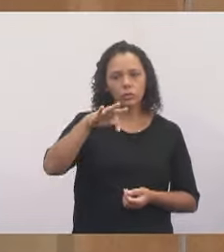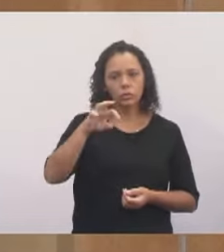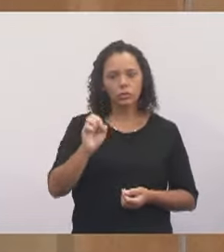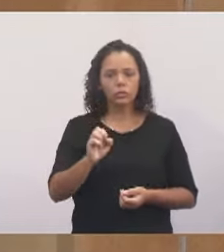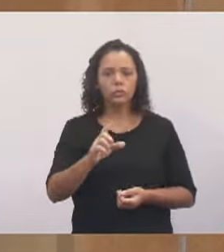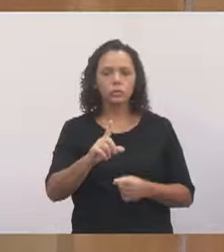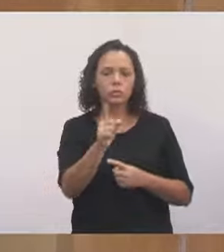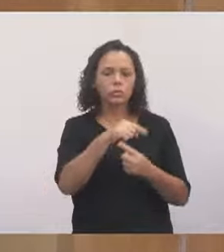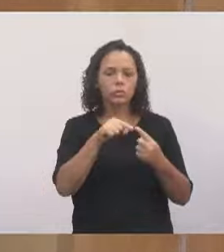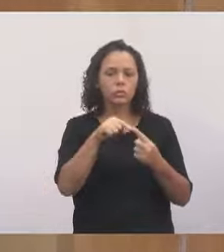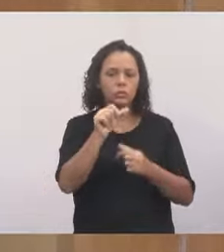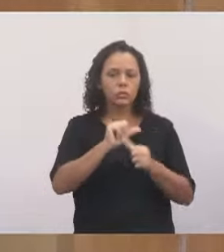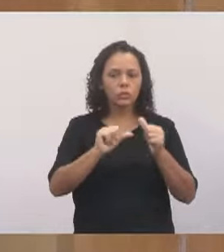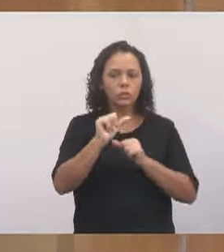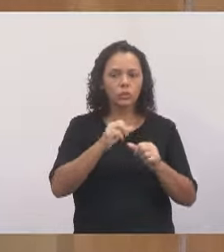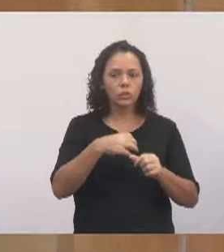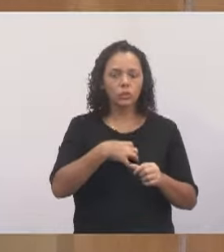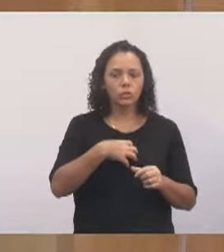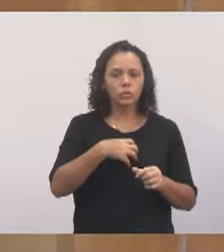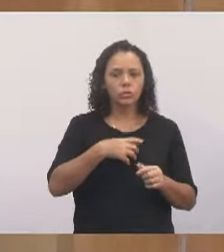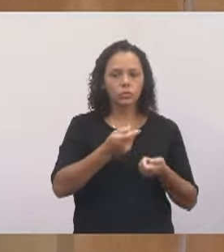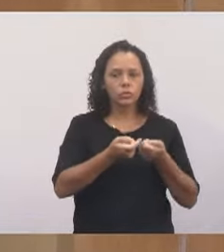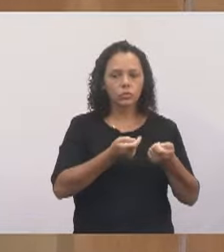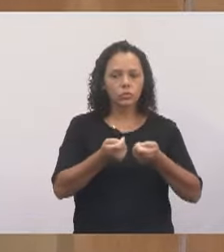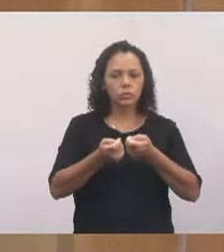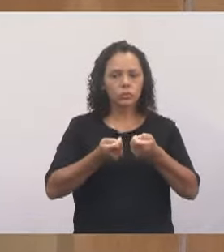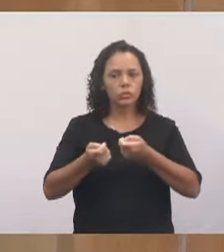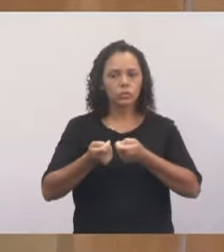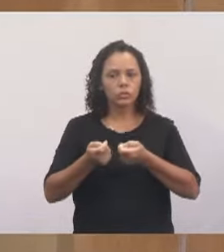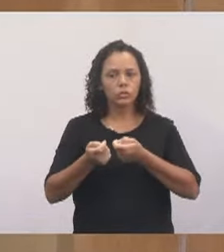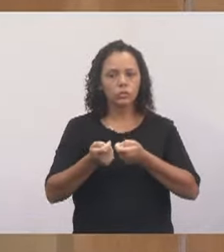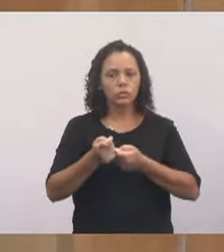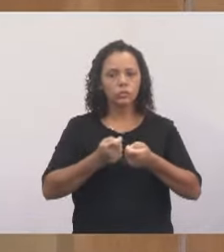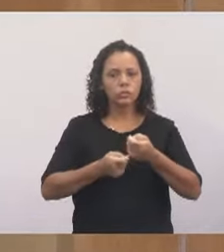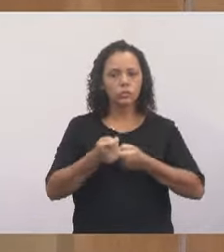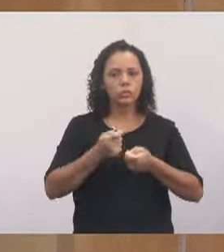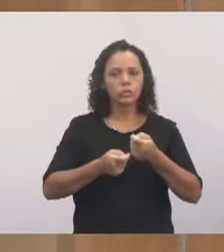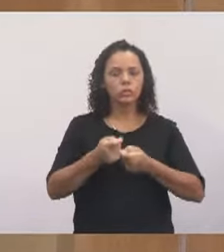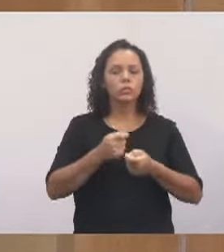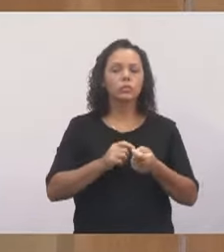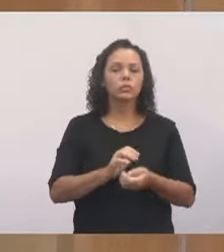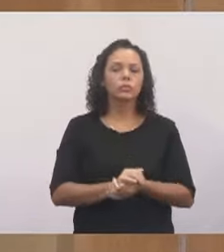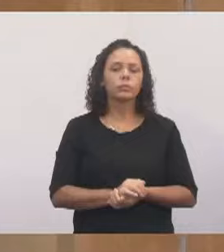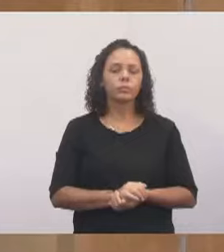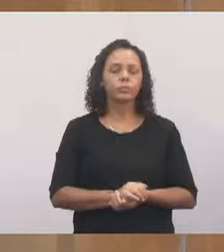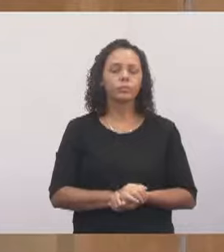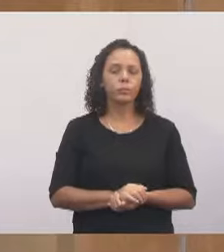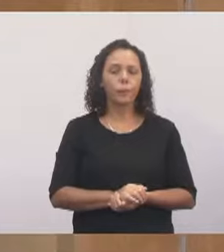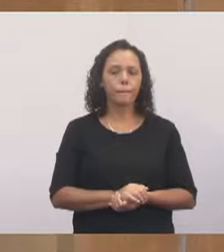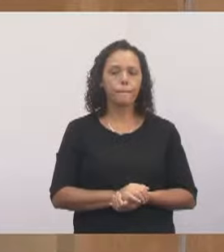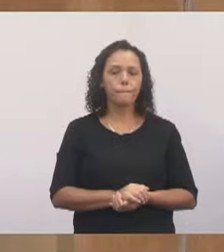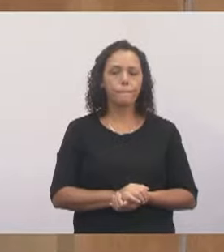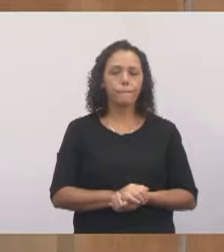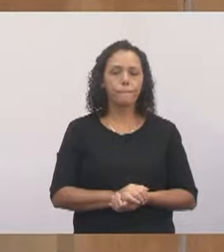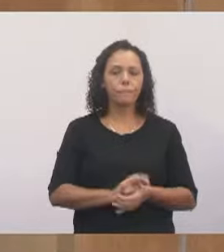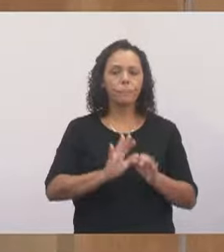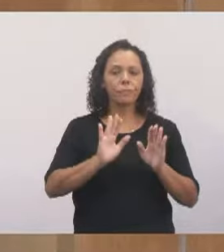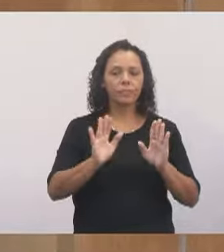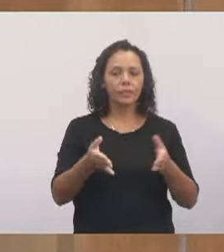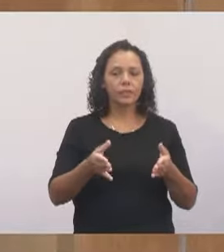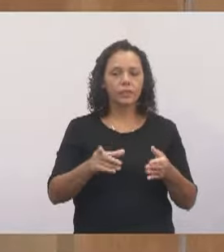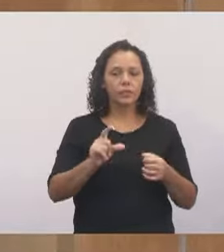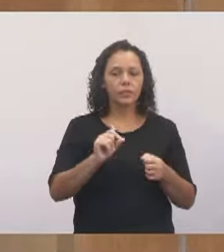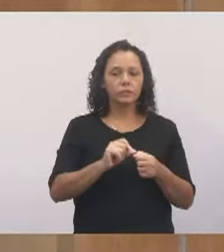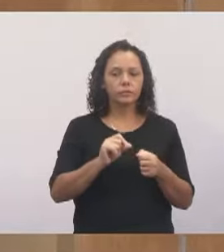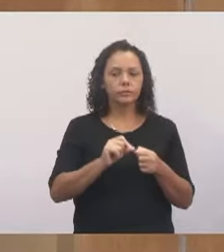mudar a forma de se fazer gestão dentro dessa cultura dos clubes aqui no município de Jacareí, e já vem